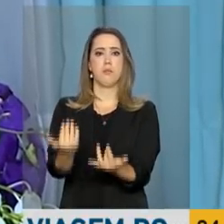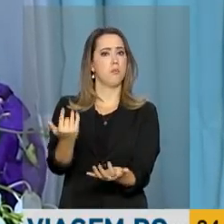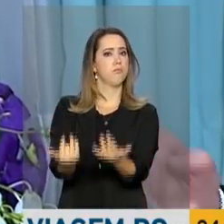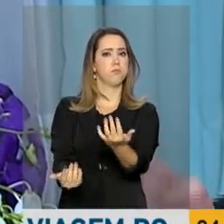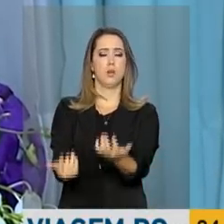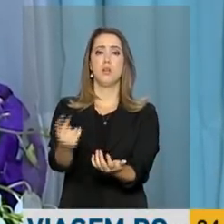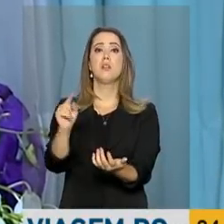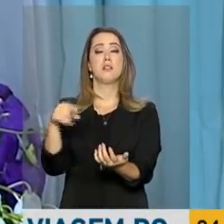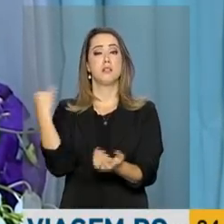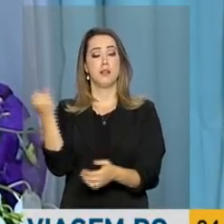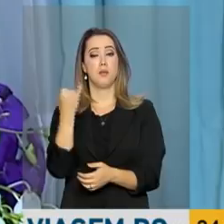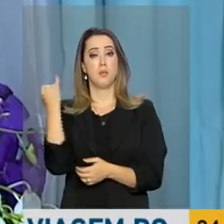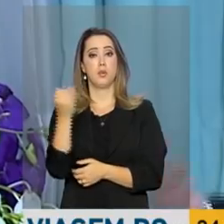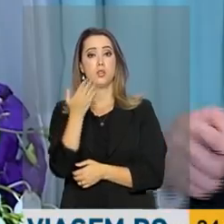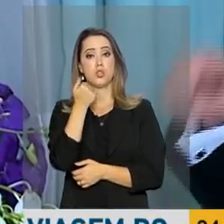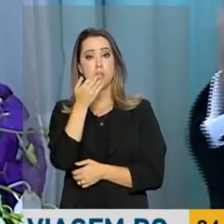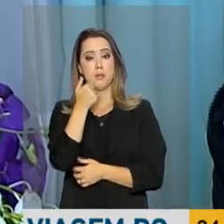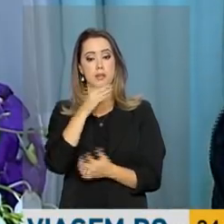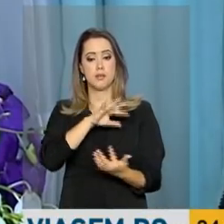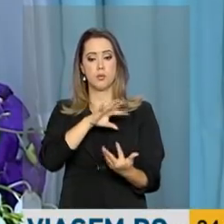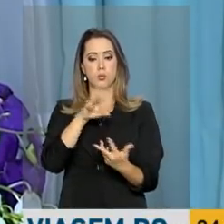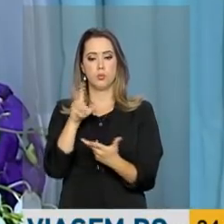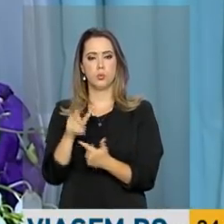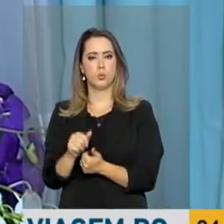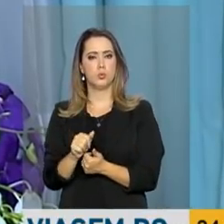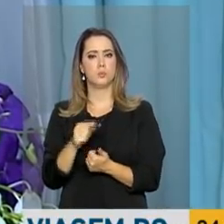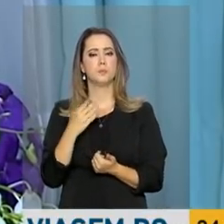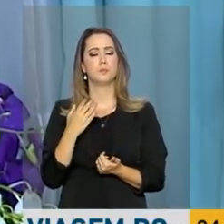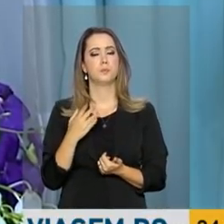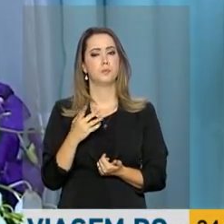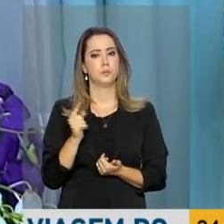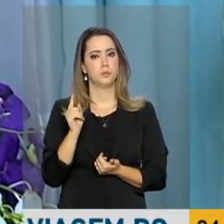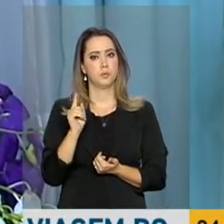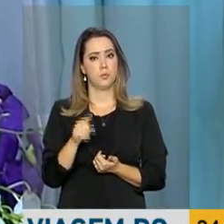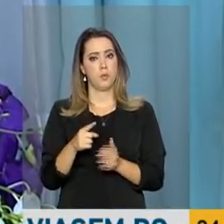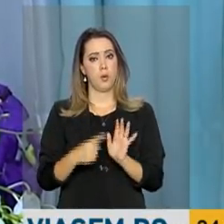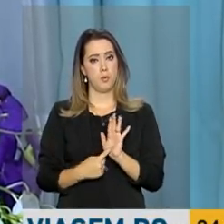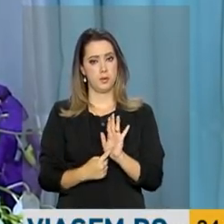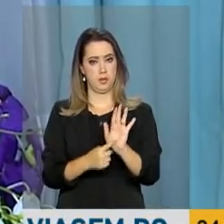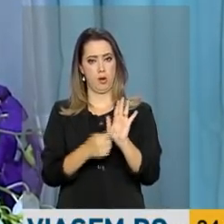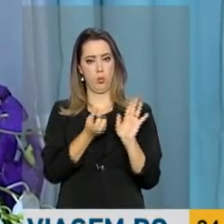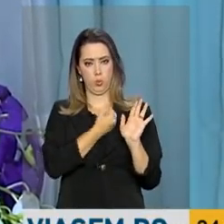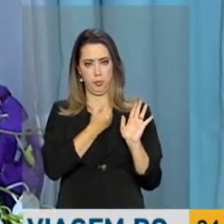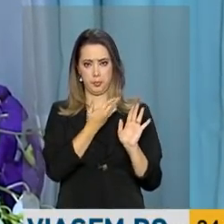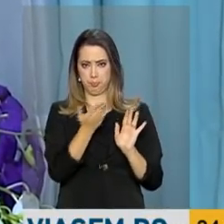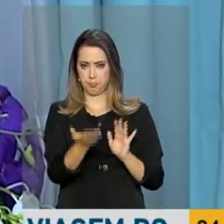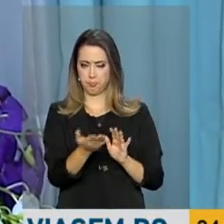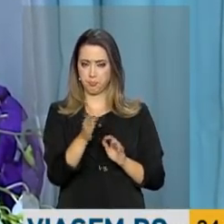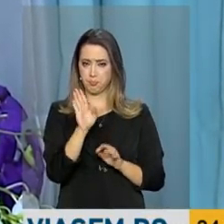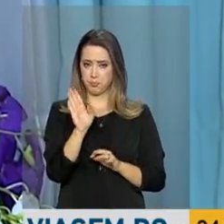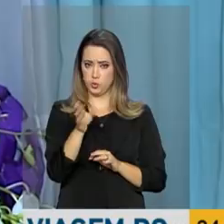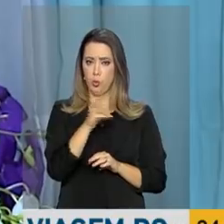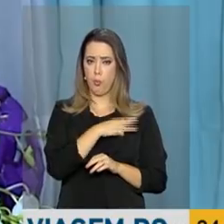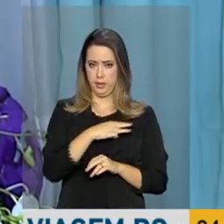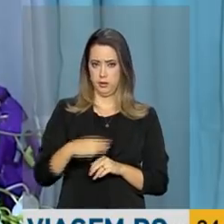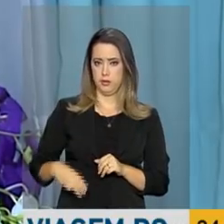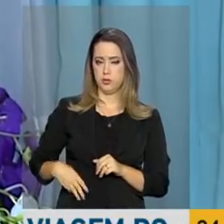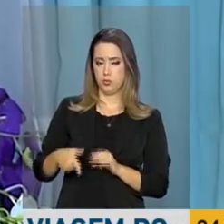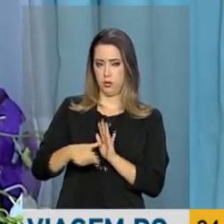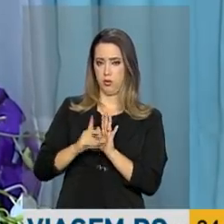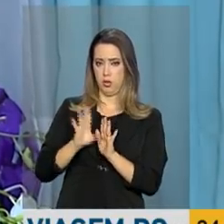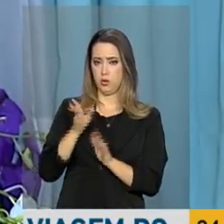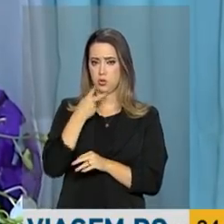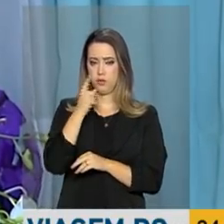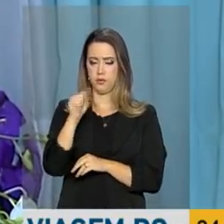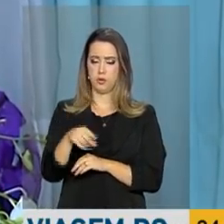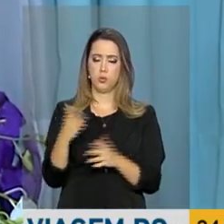segurança alimentar para o mundo. E é interessante dar um dado aos senhores, que o ministro Blairo Maggi já deu nos